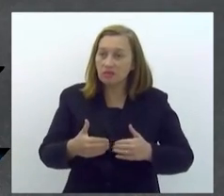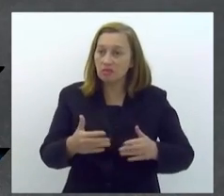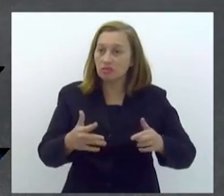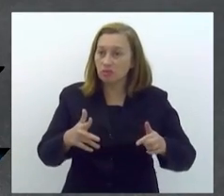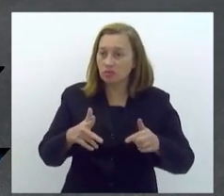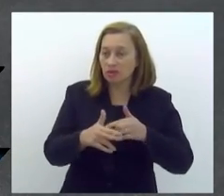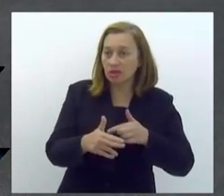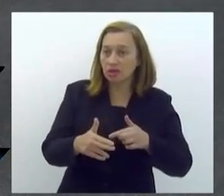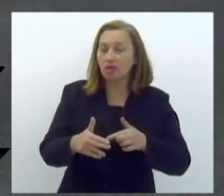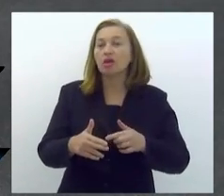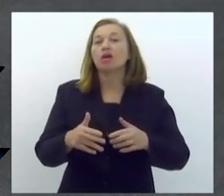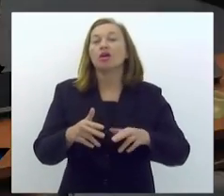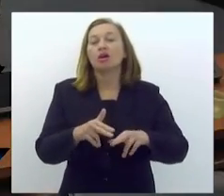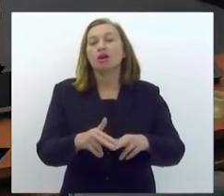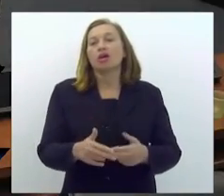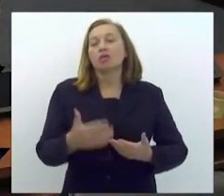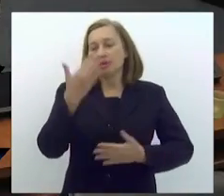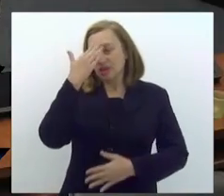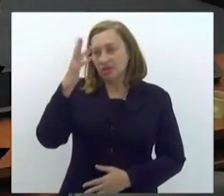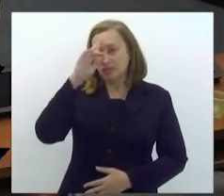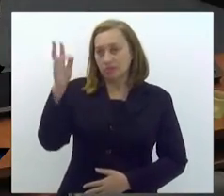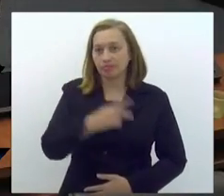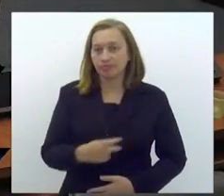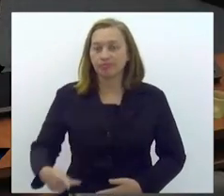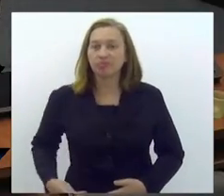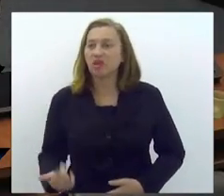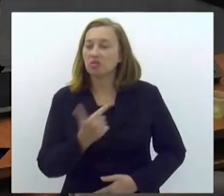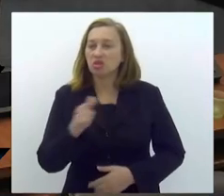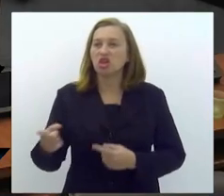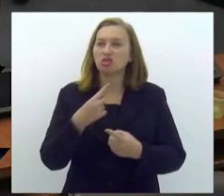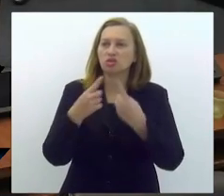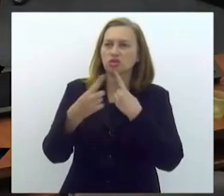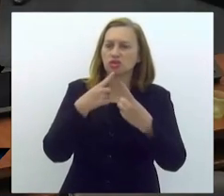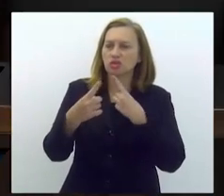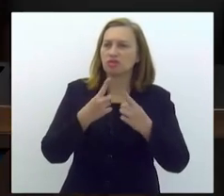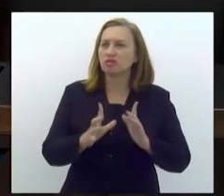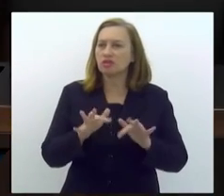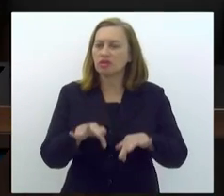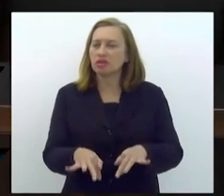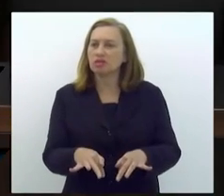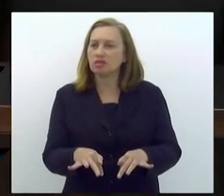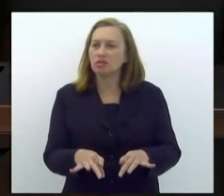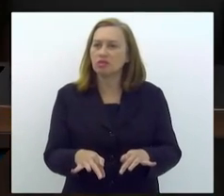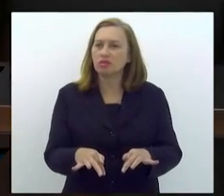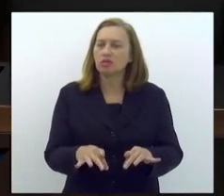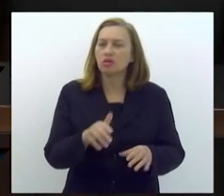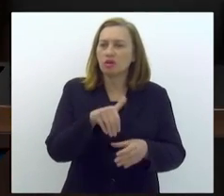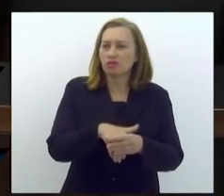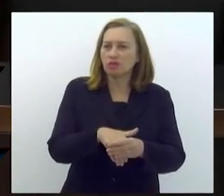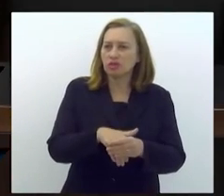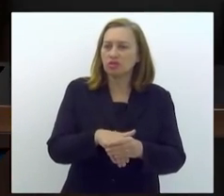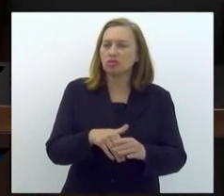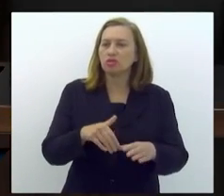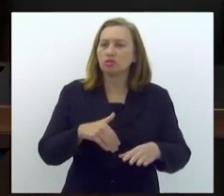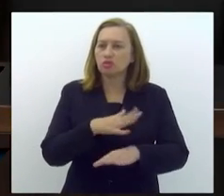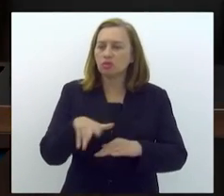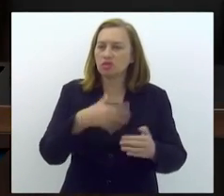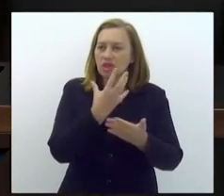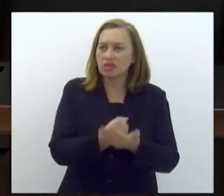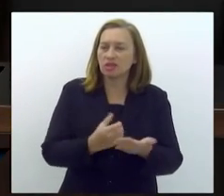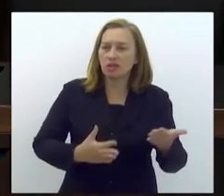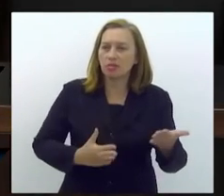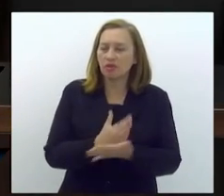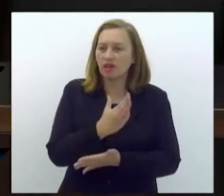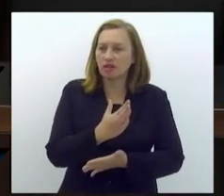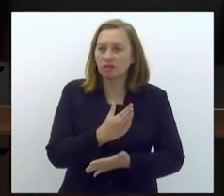por conta da Hélio Muito obrigado presidente não havendo mais Quem Queira discutir encerrado a discussão em votação seus que a própria mãe como